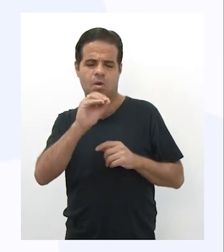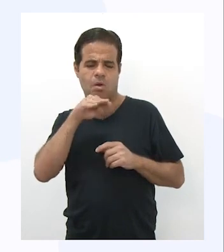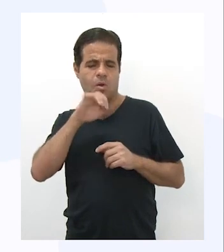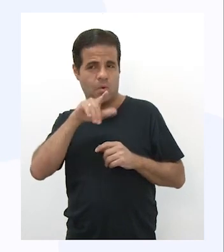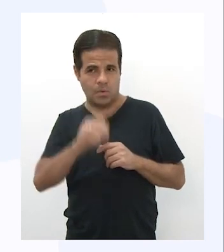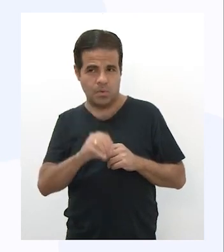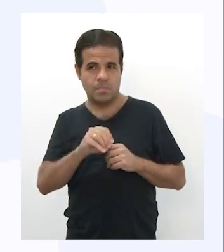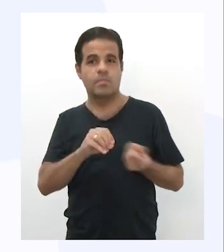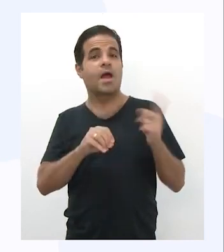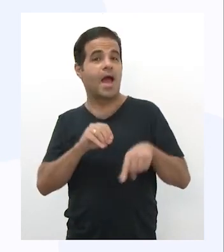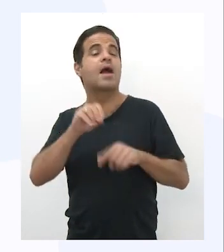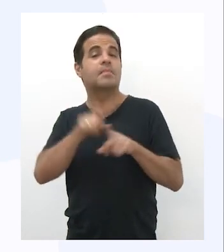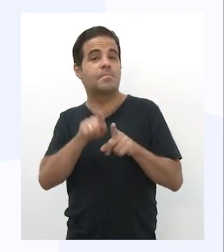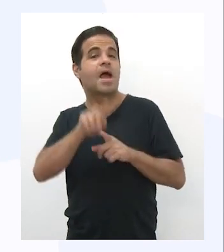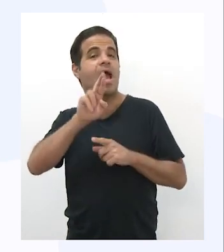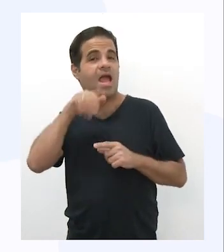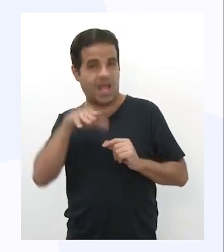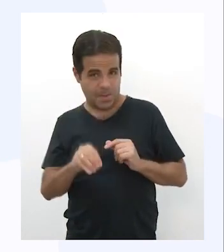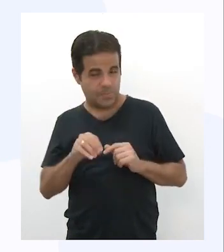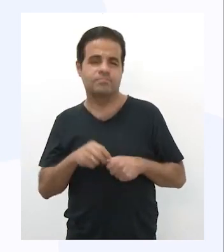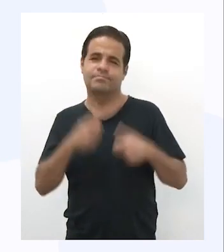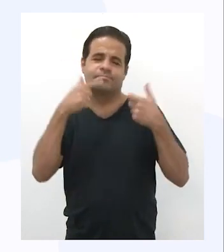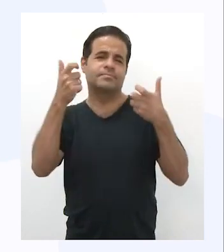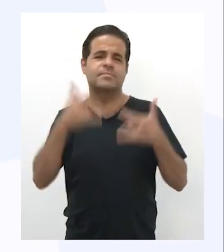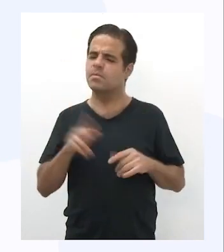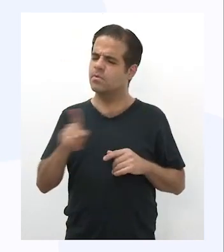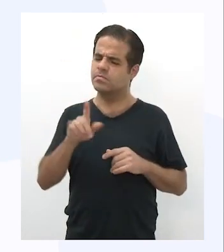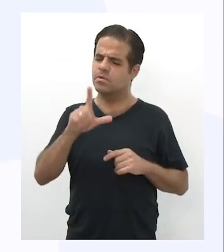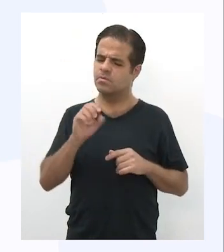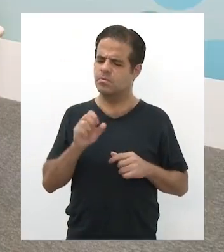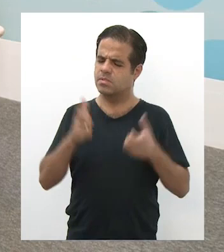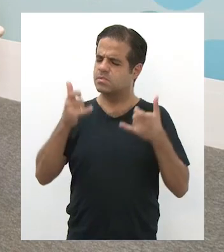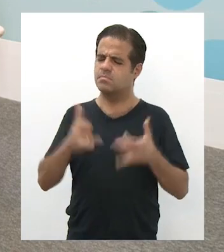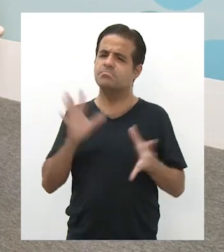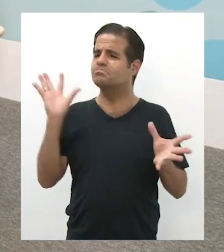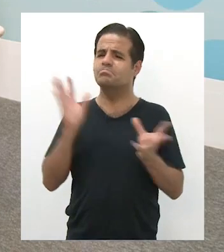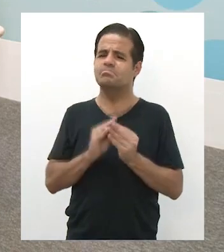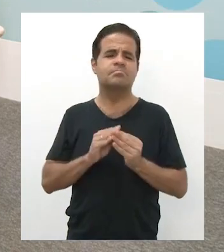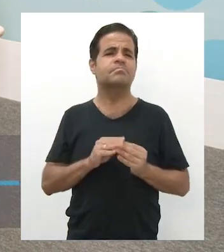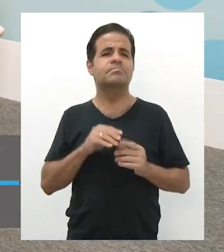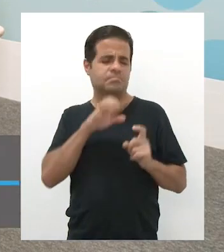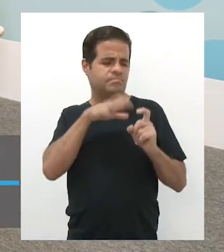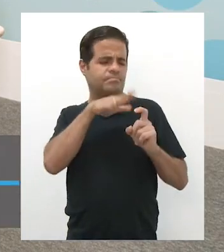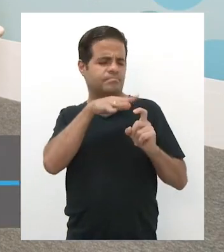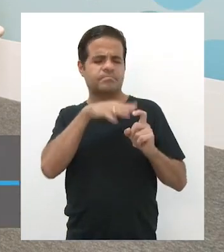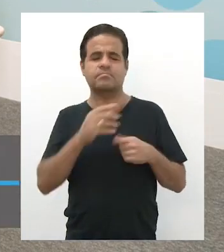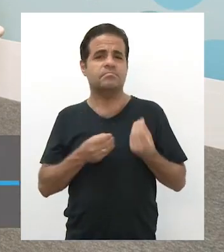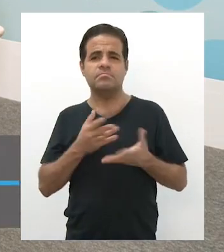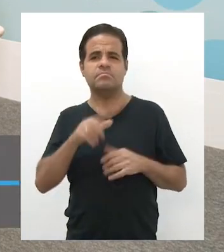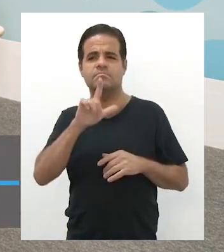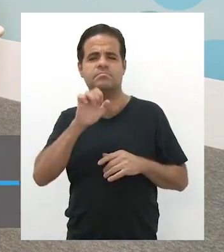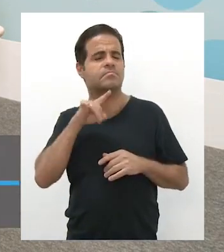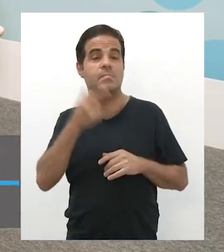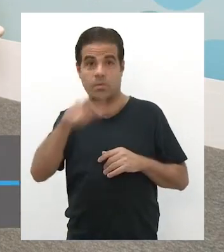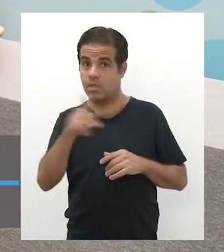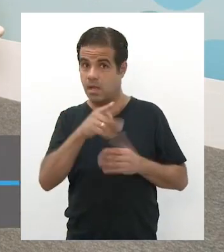A lenda de Rômulo e Remo. Professora Luísa, você pode falar assim rapidamente da lenda? Porque na próxima aula nós teremos um